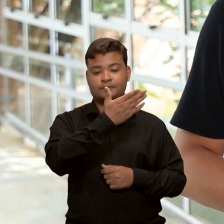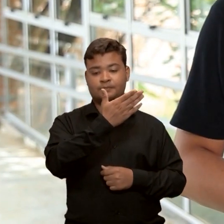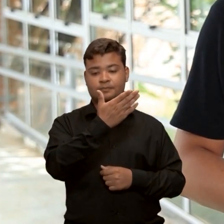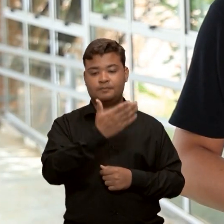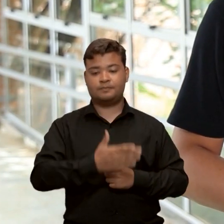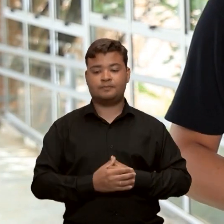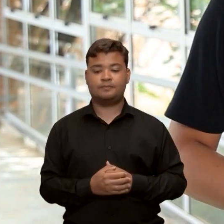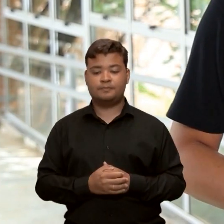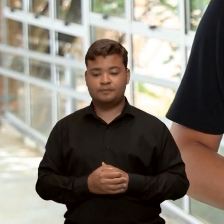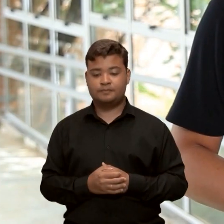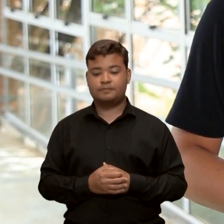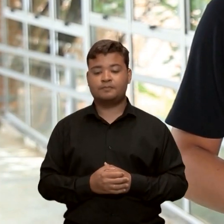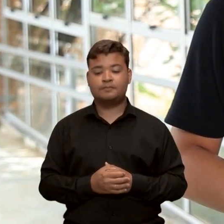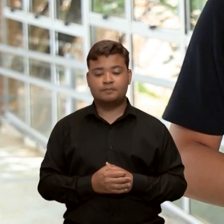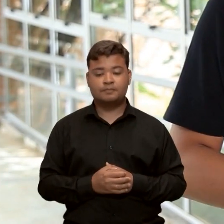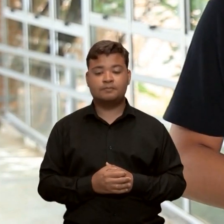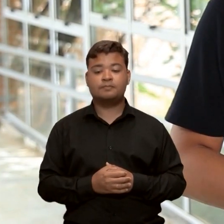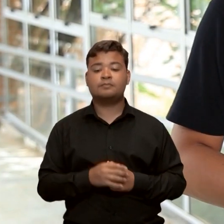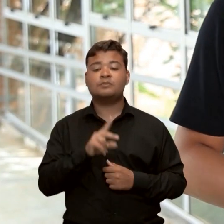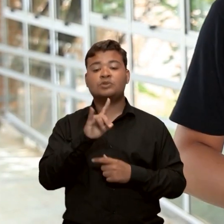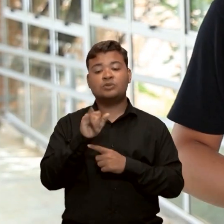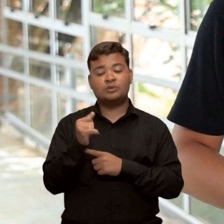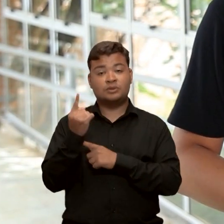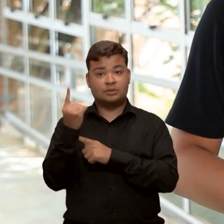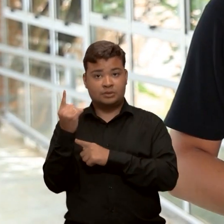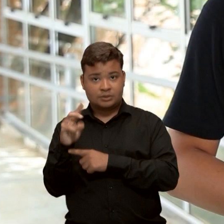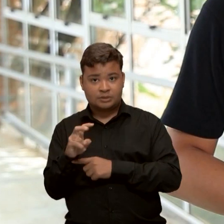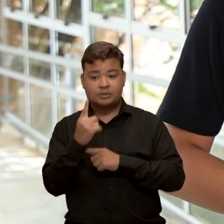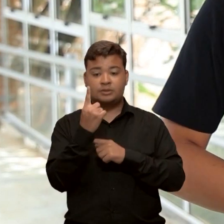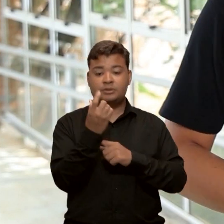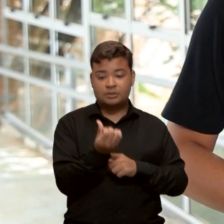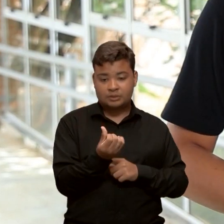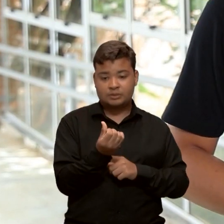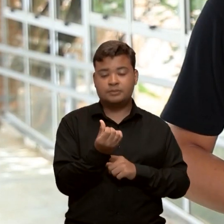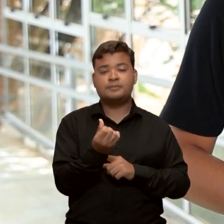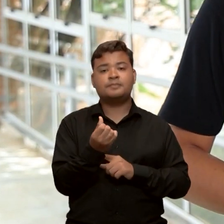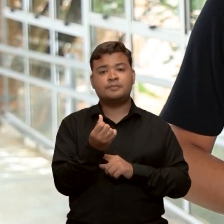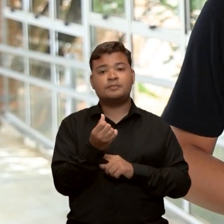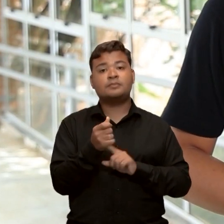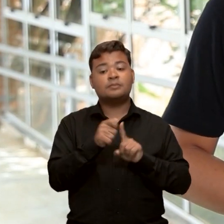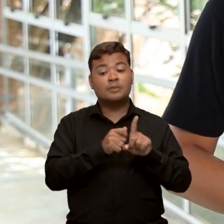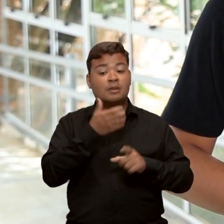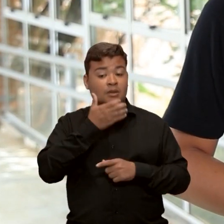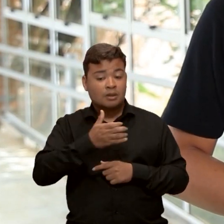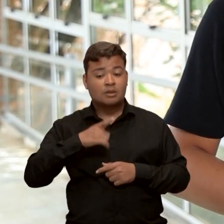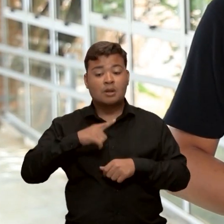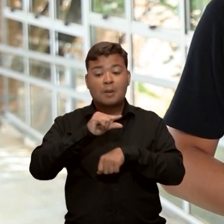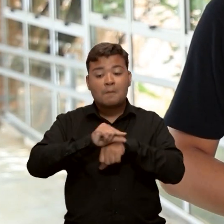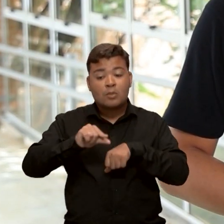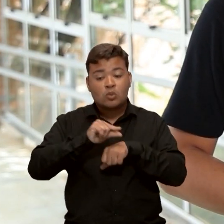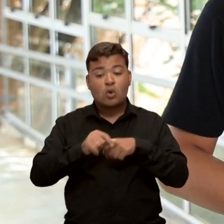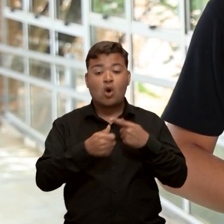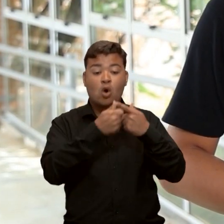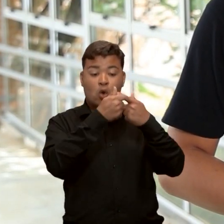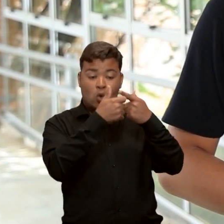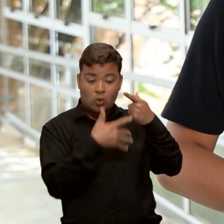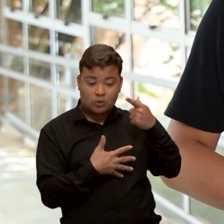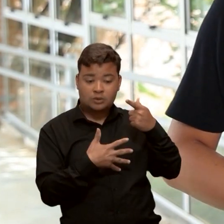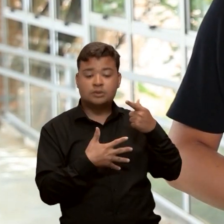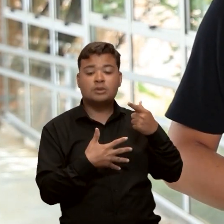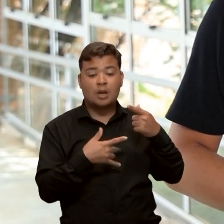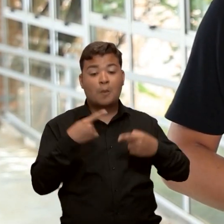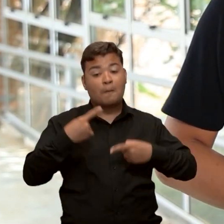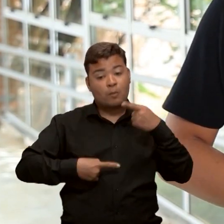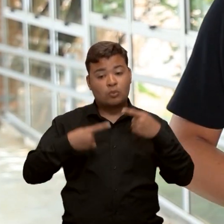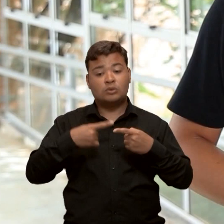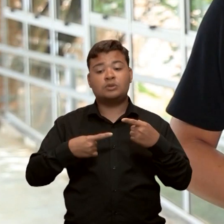letras.ufg.br. Acontece nos dias 15 e 16 de dezembro o minicurso O Glossário Político Republicano e a Ideia de